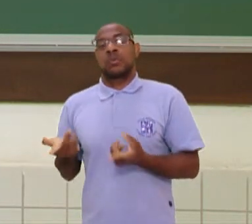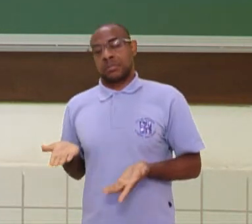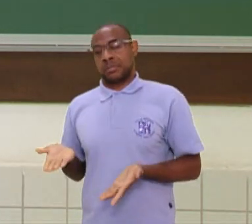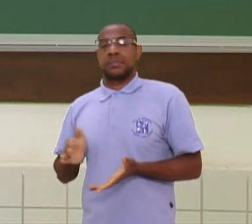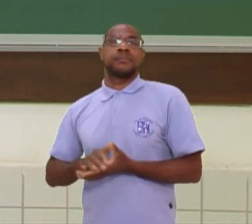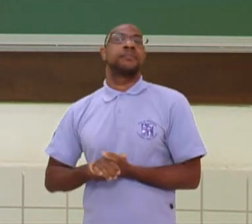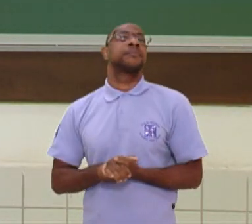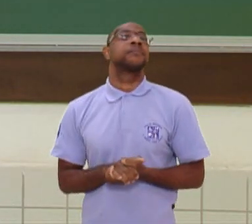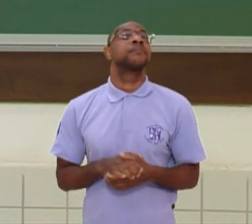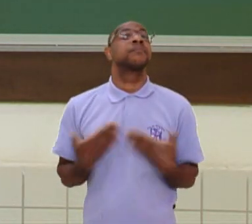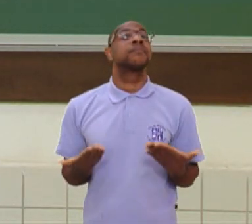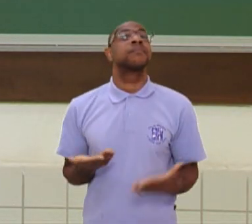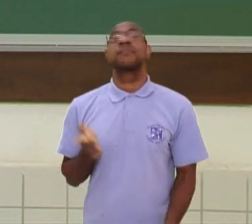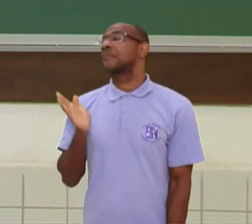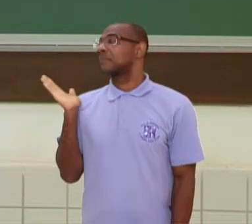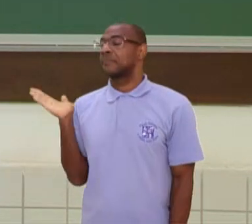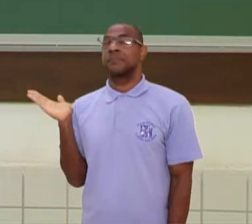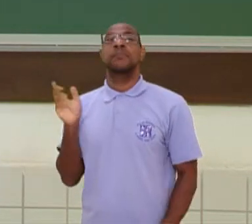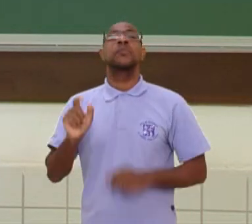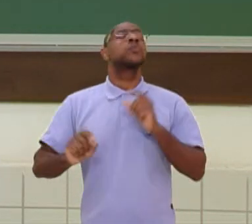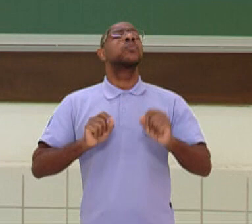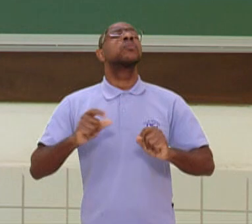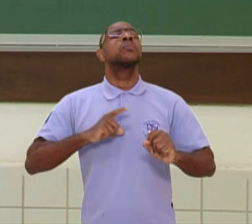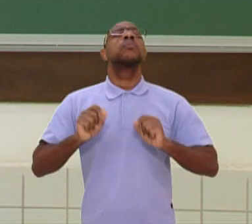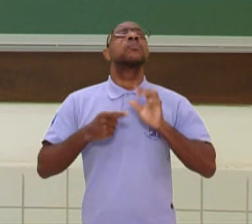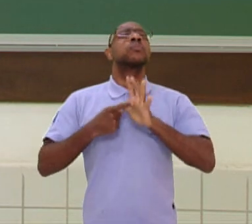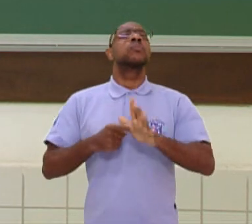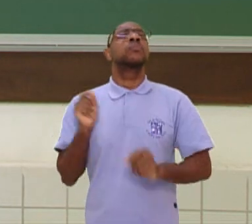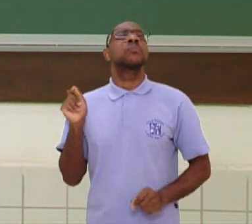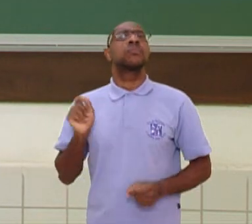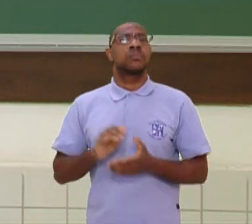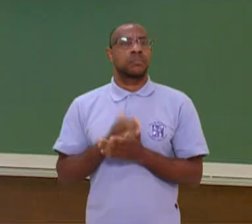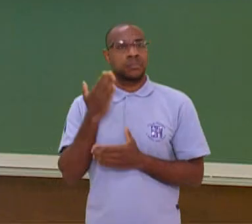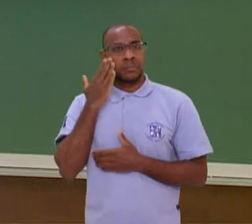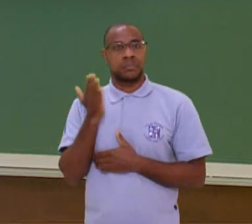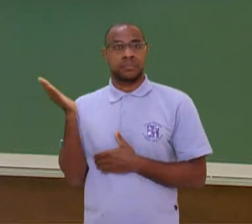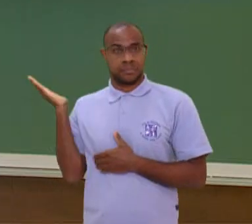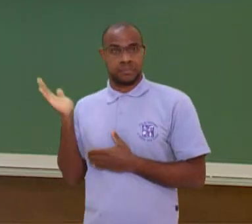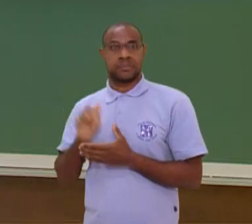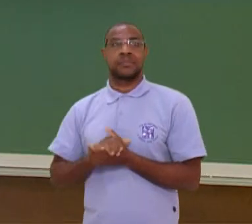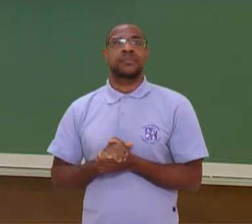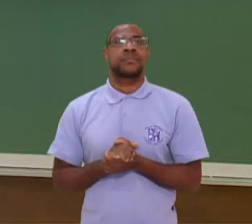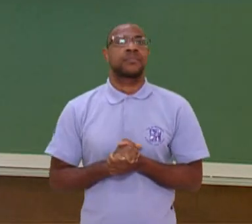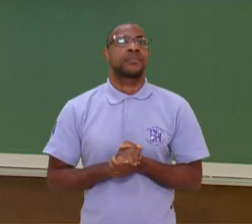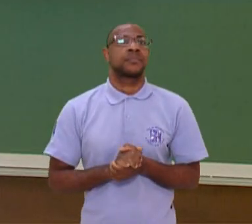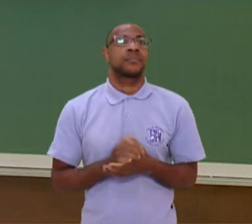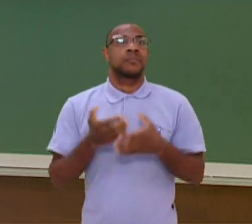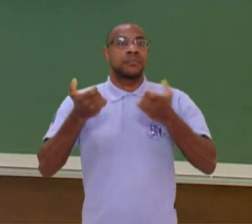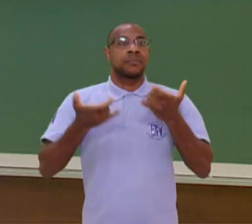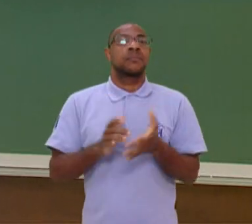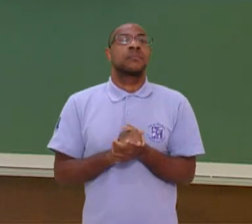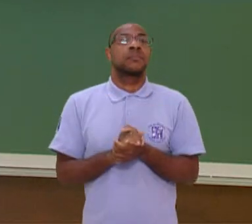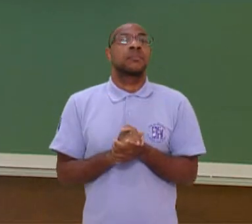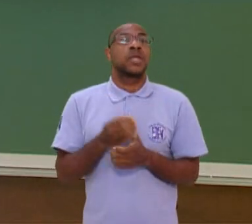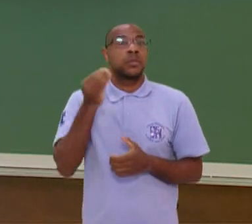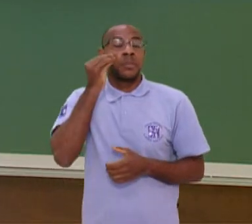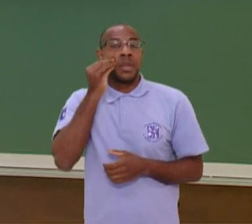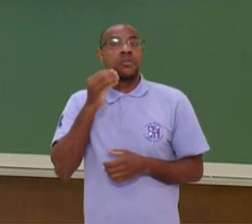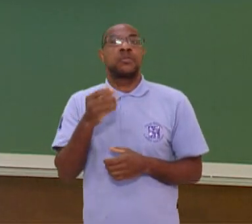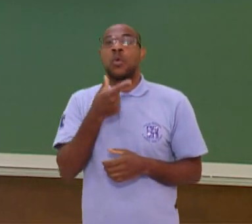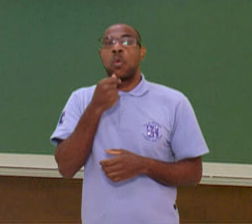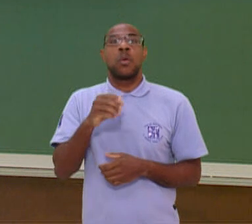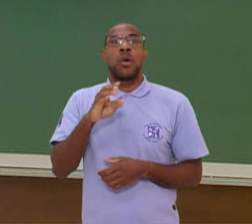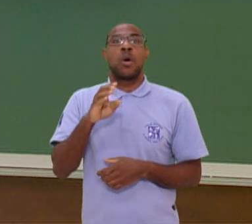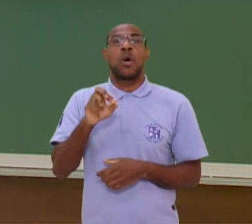sequência também, tá? Então, o que a gente vai ter aqui, ó, nessa estrutura? Vamos avançar para o nosso segundo quiz, e olha o que ele nos diz ali, ó. O experimento